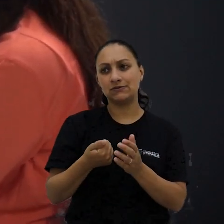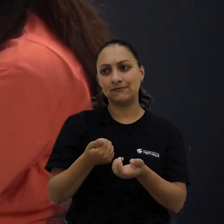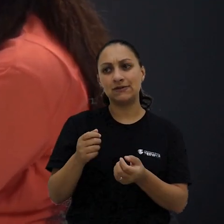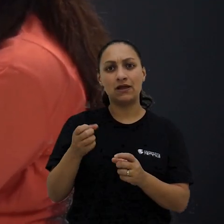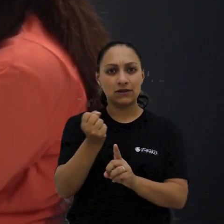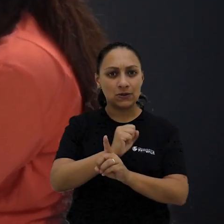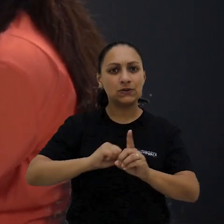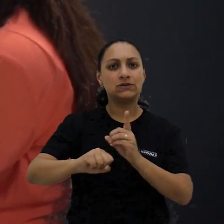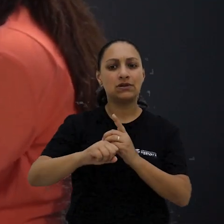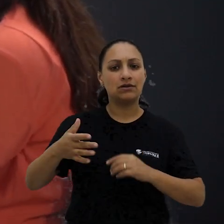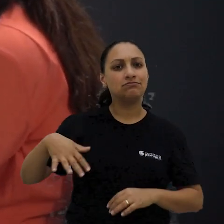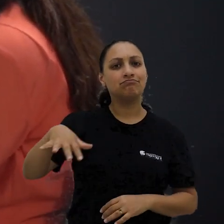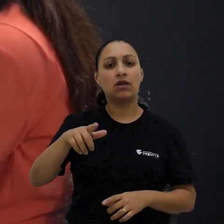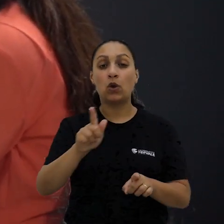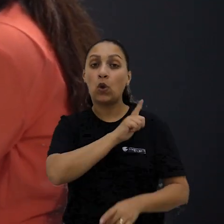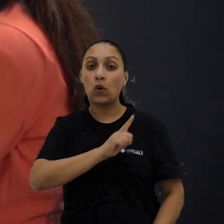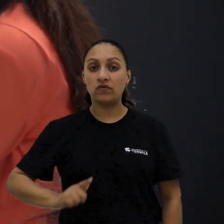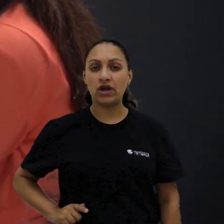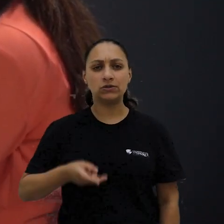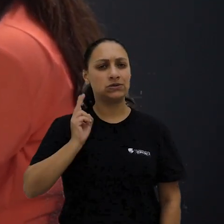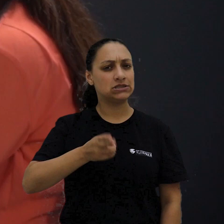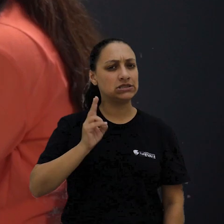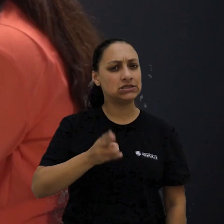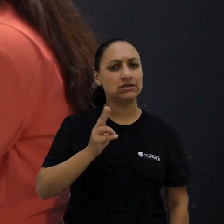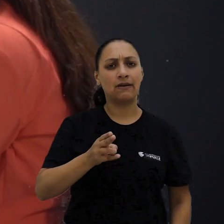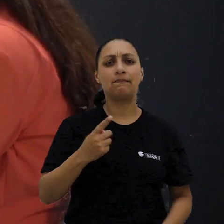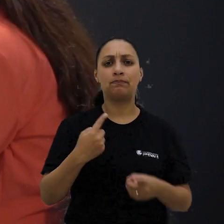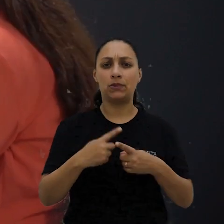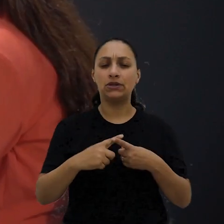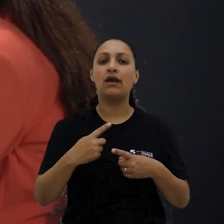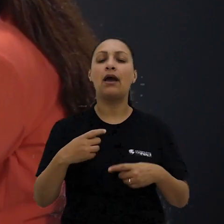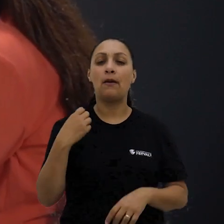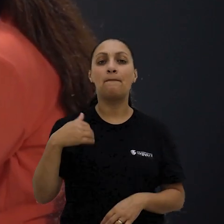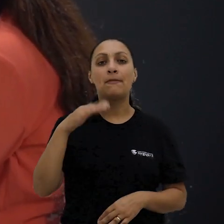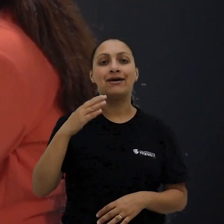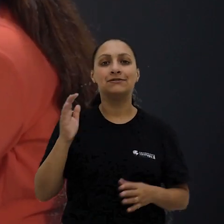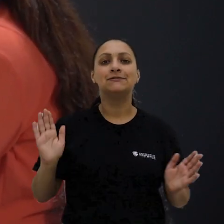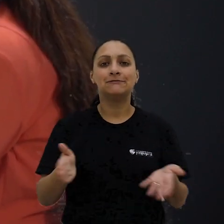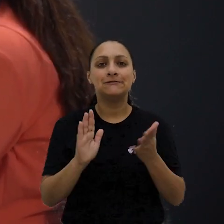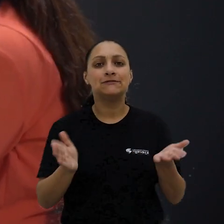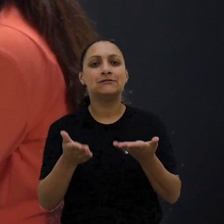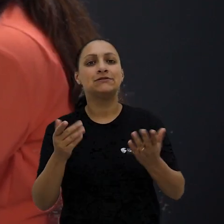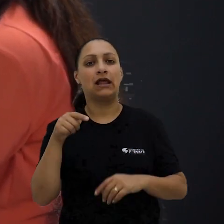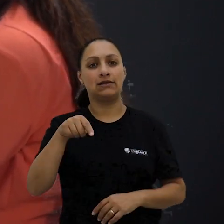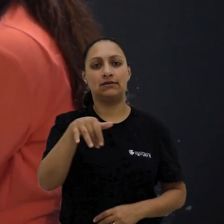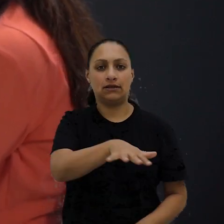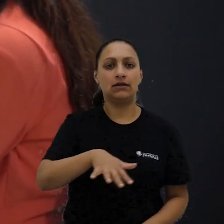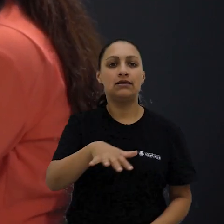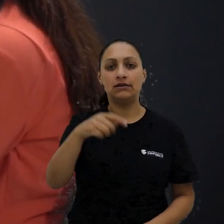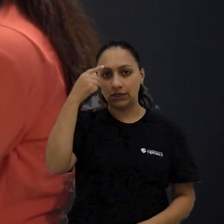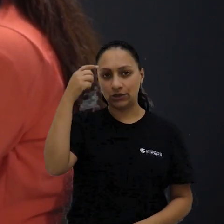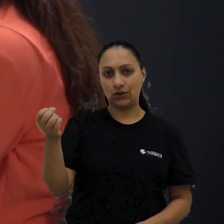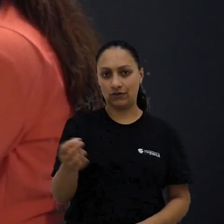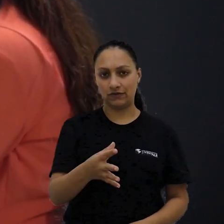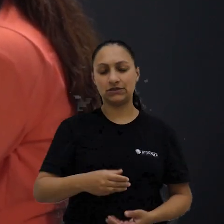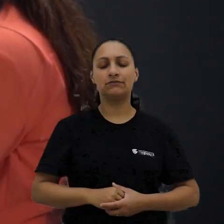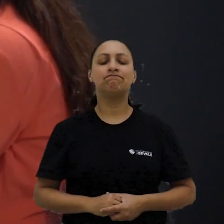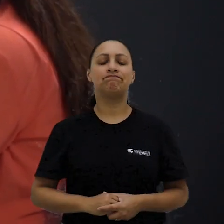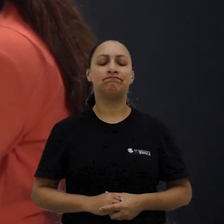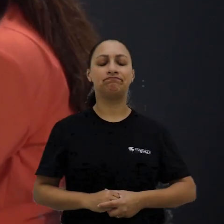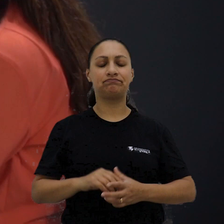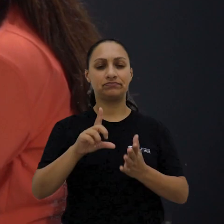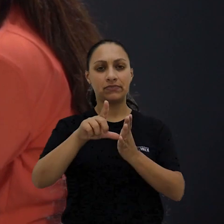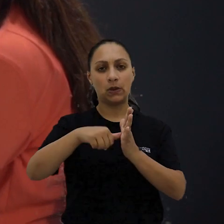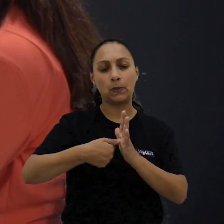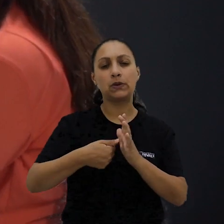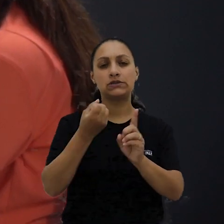pilar governo sempre teve, porque o governo é um grande fomentador, né, desses ambientes de inovação. Então,